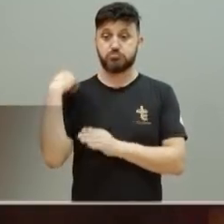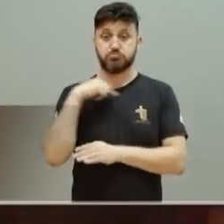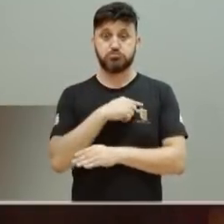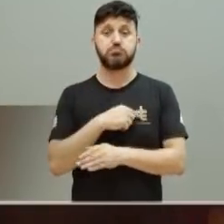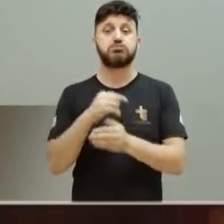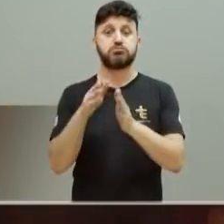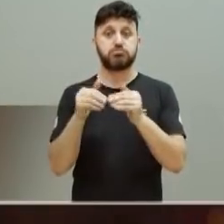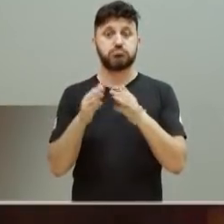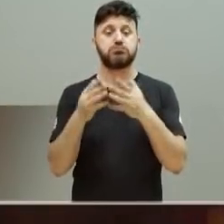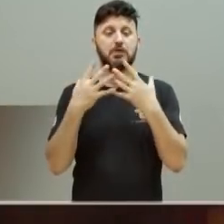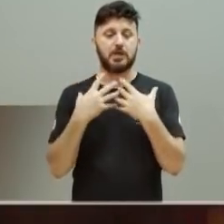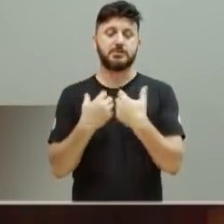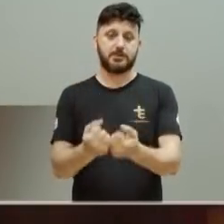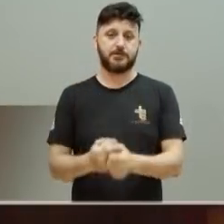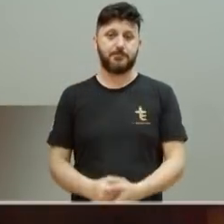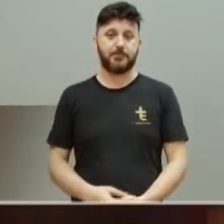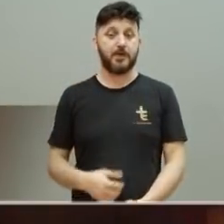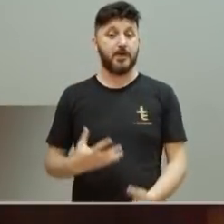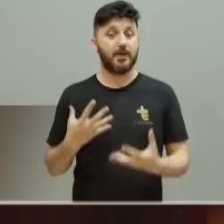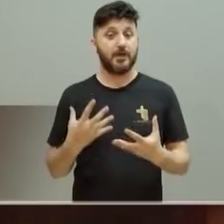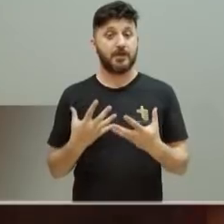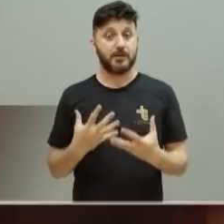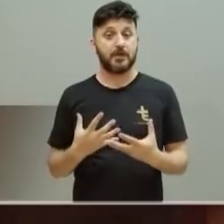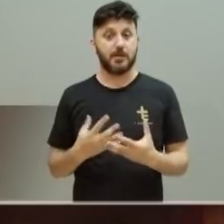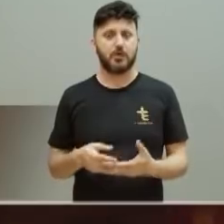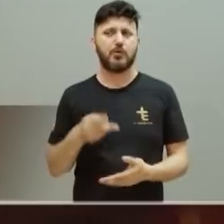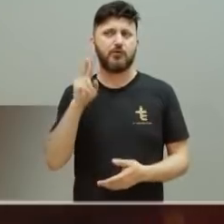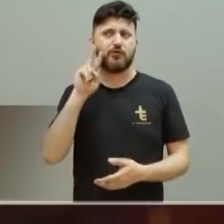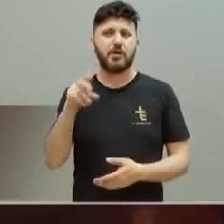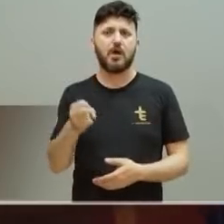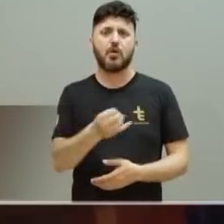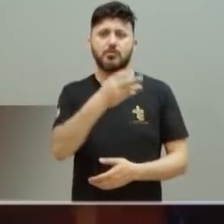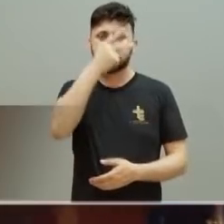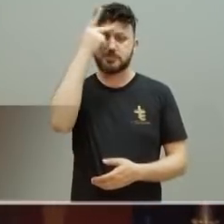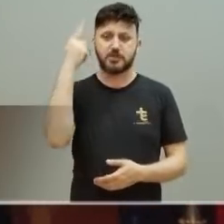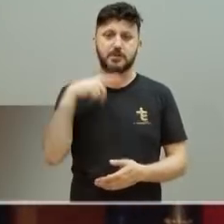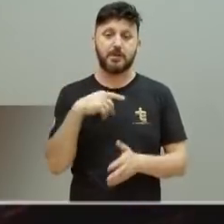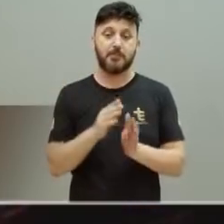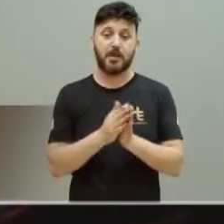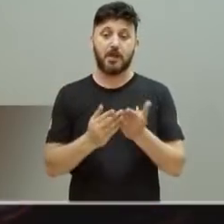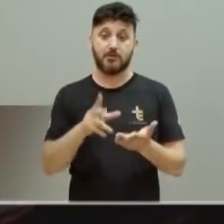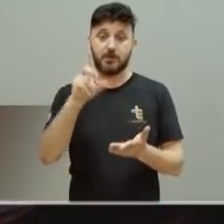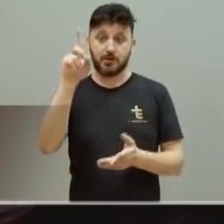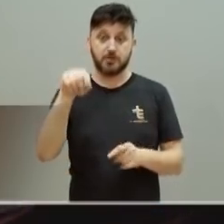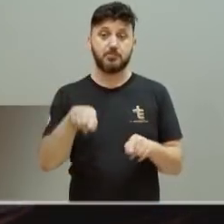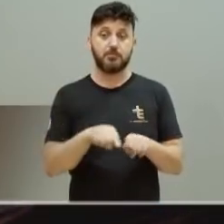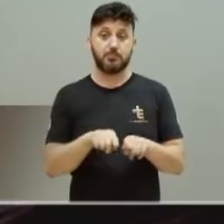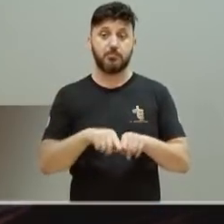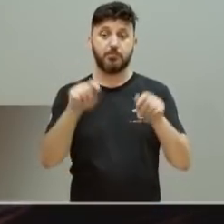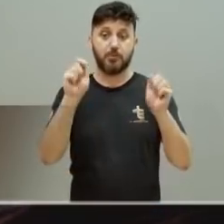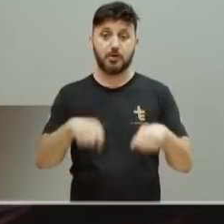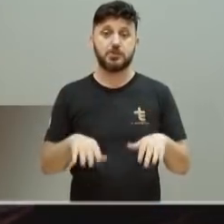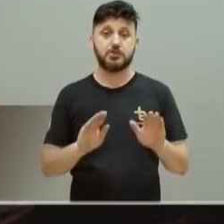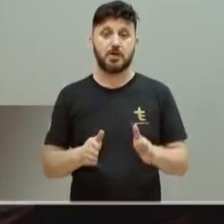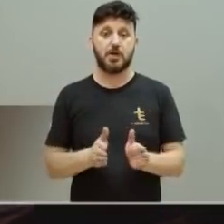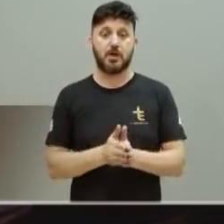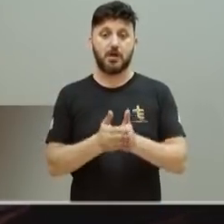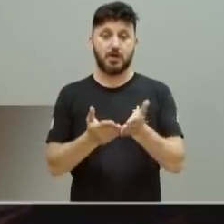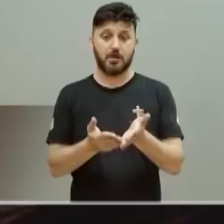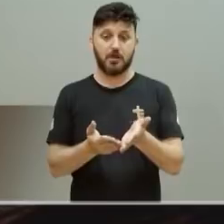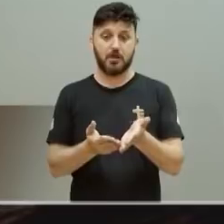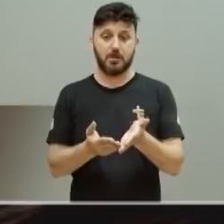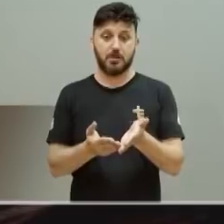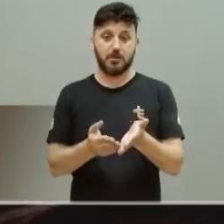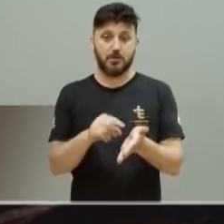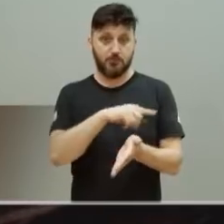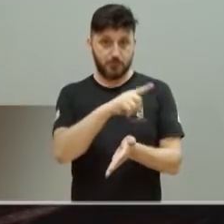você. Eu gostaria... Eu vi algumas pessoas que trouxeram a palavra de Deus. Eu gostaria que quem trouxe já abra sua Bíblia. E você que está em casa, você